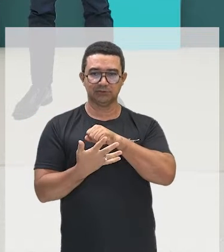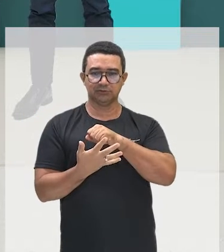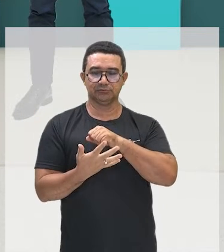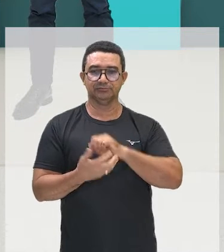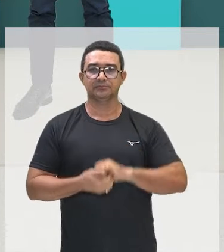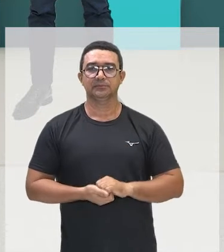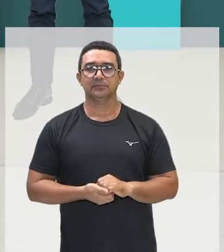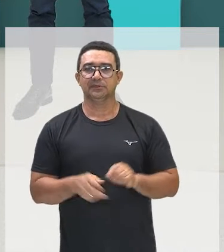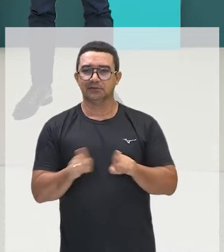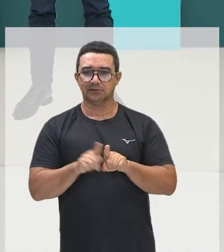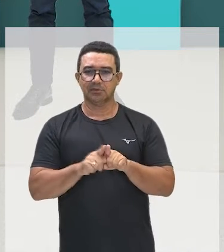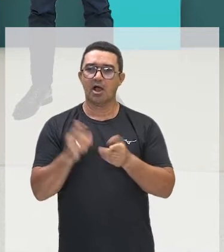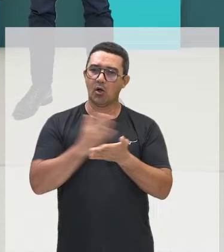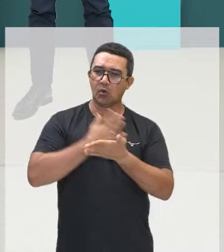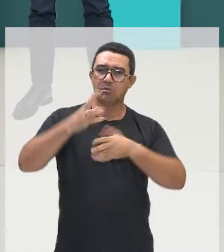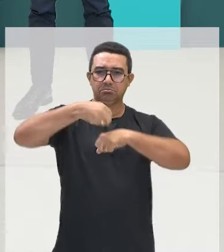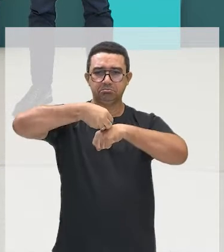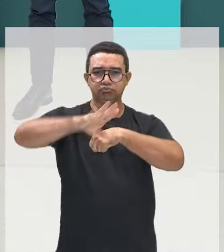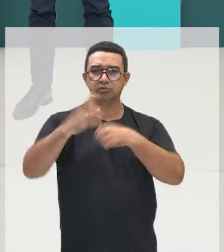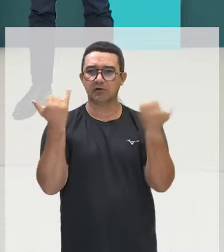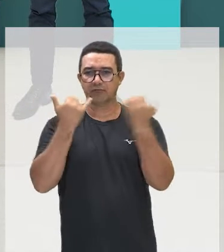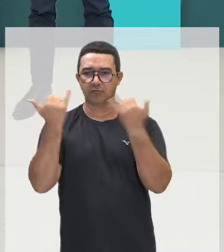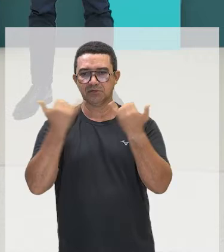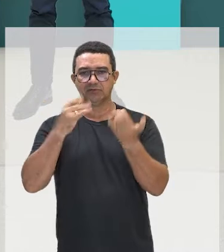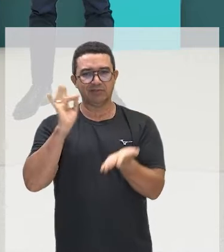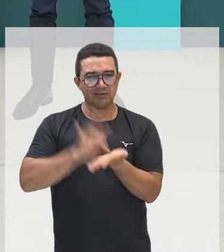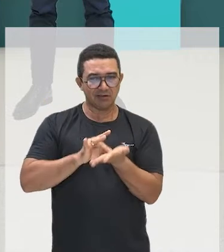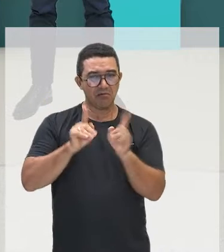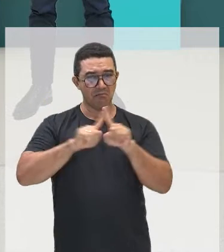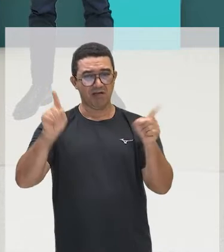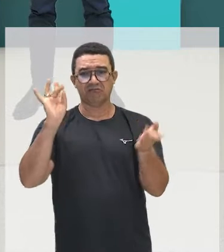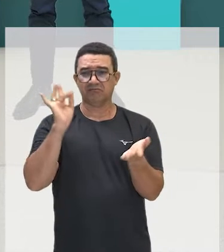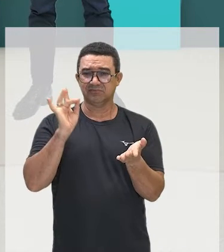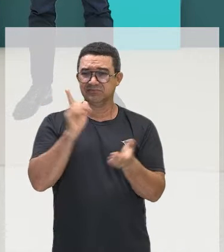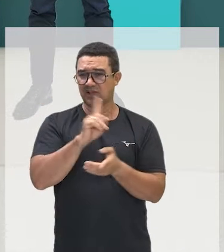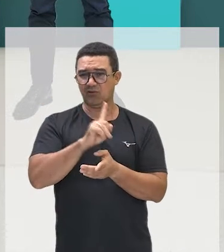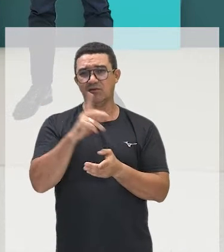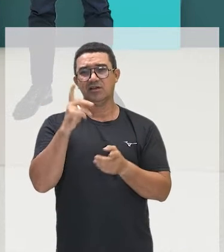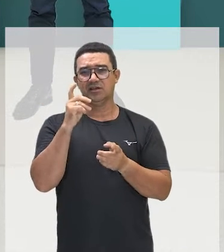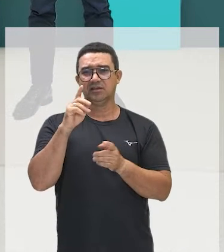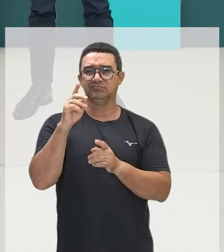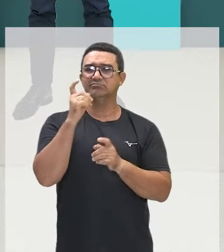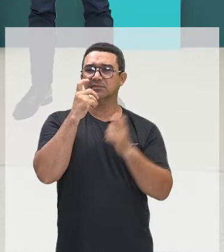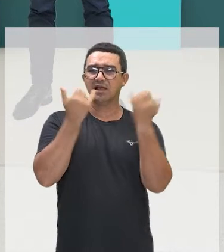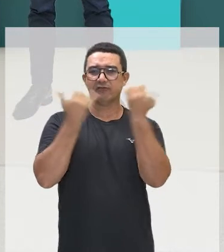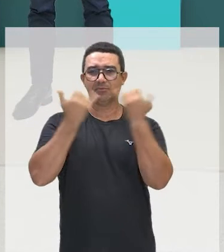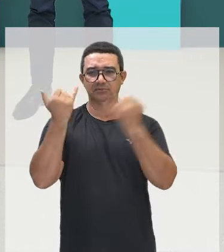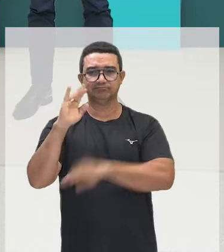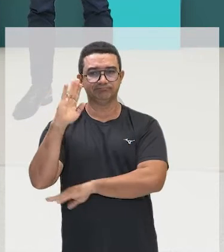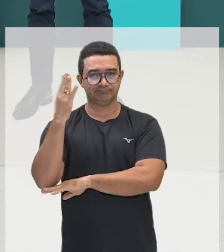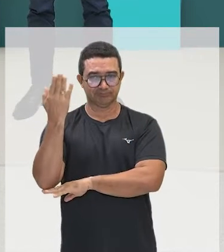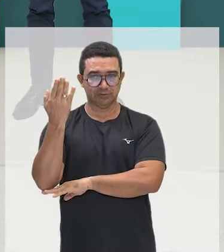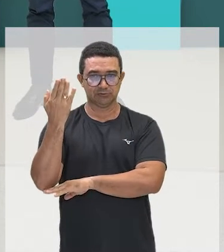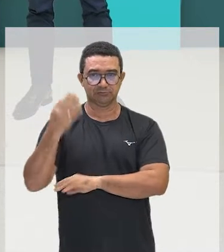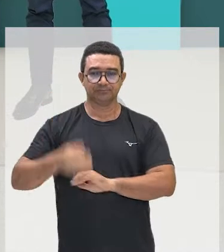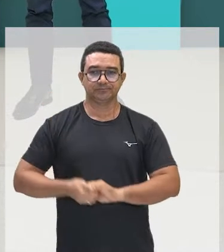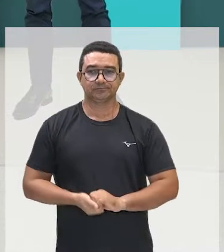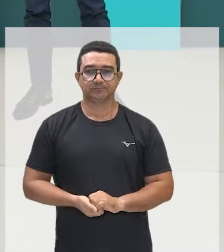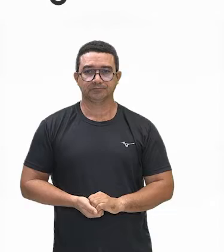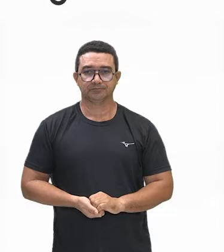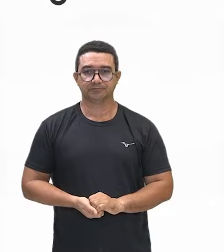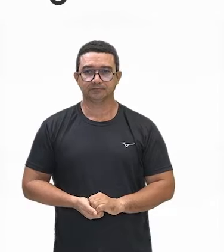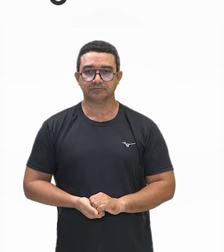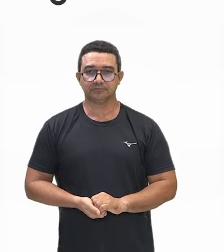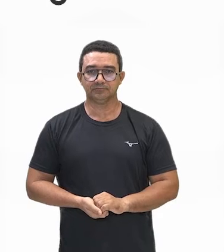foram passadas como se fossem informações verdadeiras e o que nós vamos mostrar agora são aqueles fatos que desmentem essas fake news. Vamos